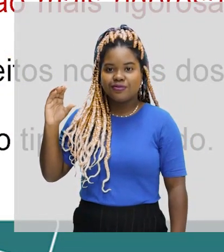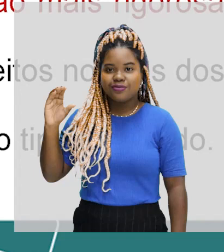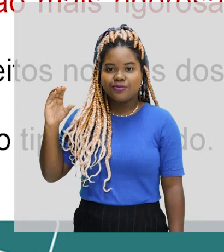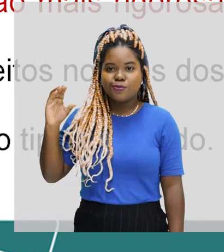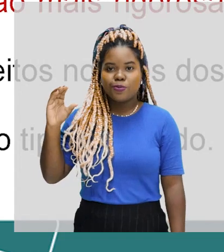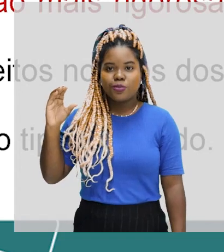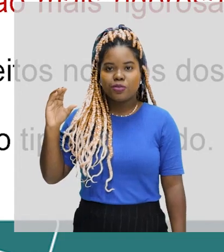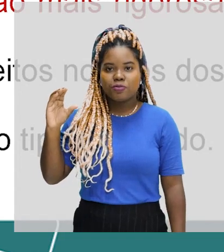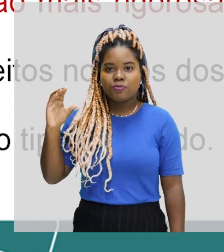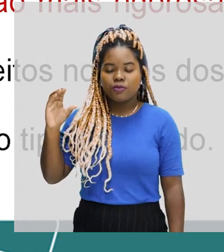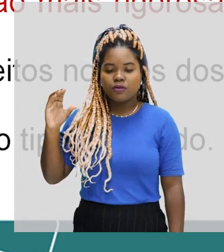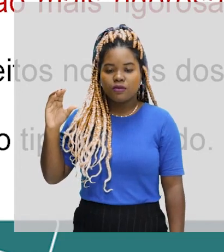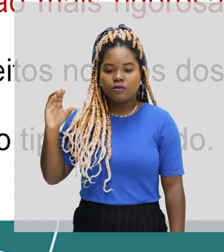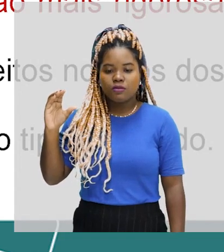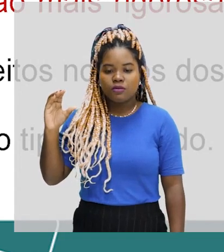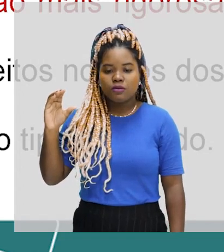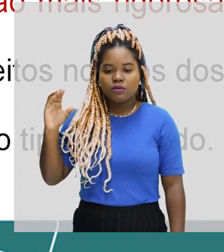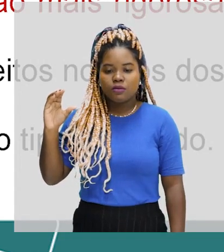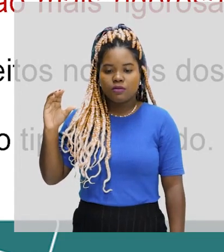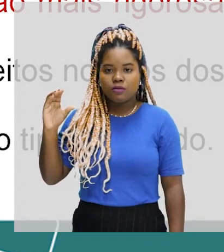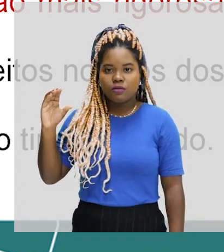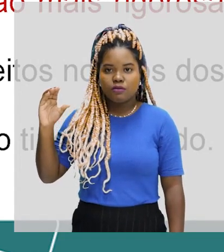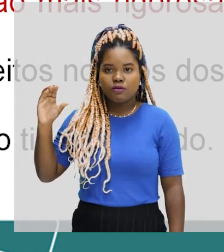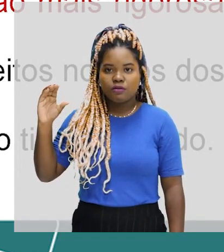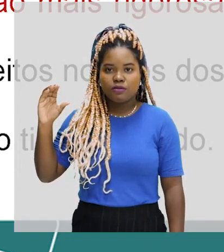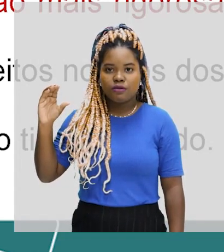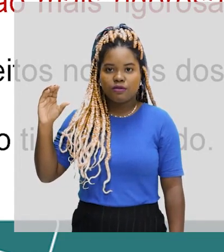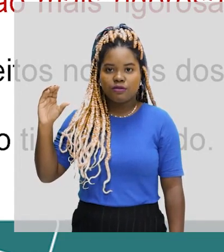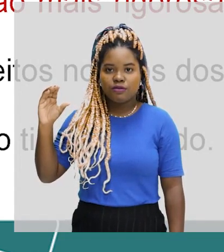Faltam aos países subdesenvolvidos uma